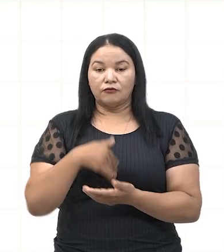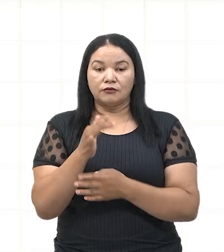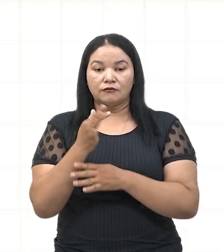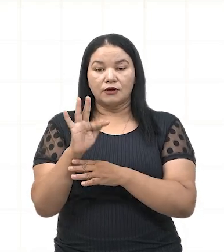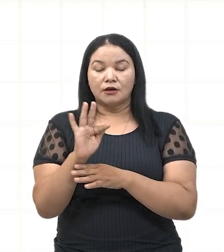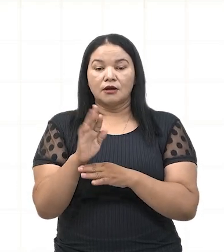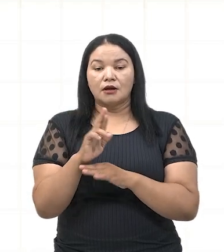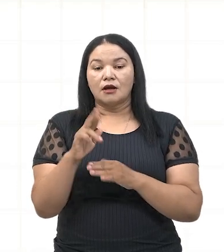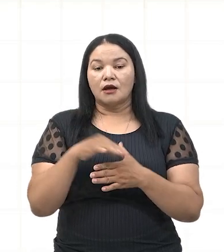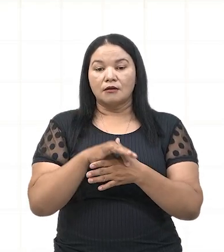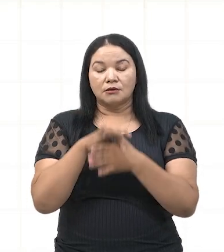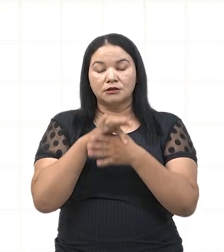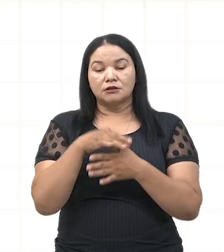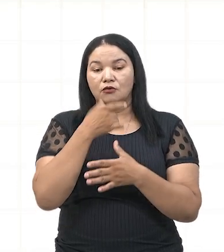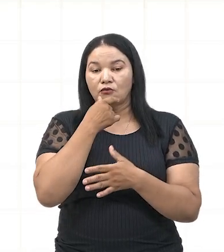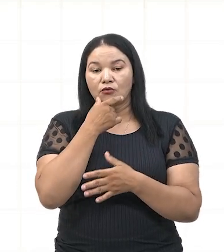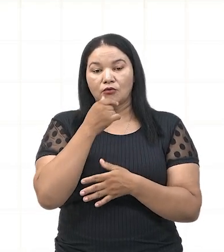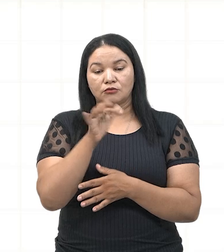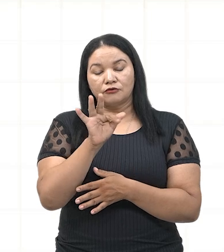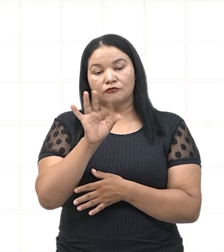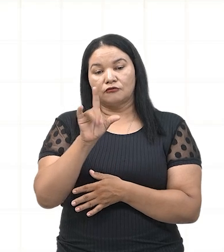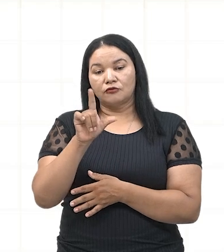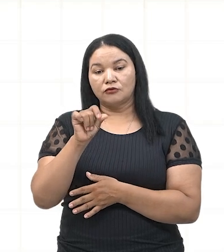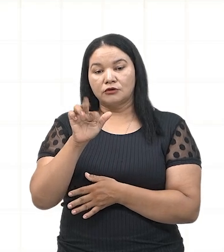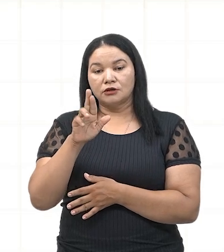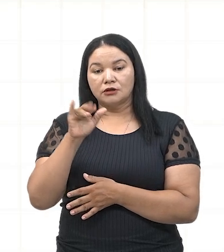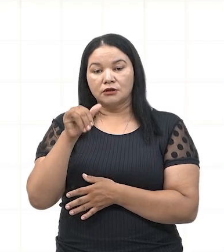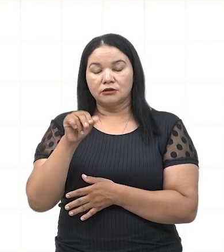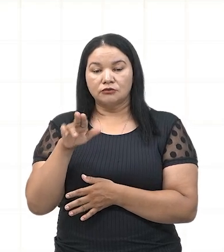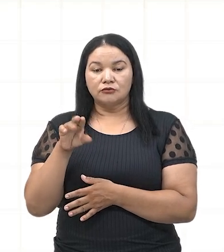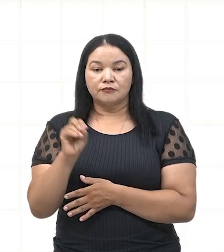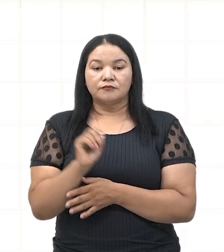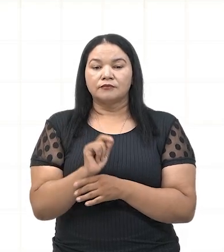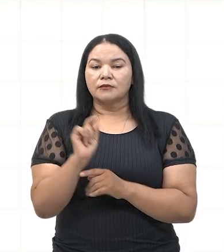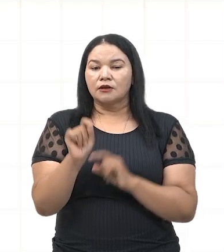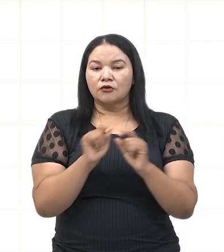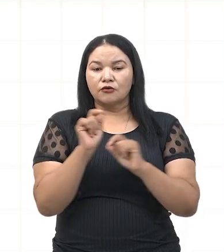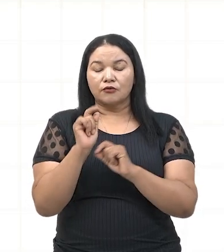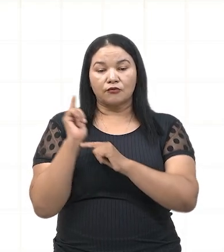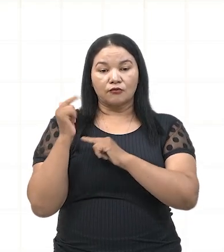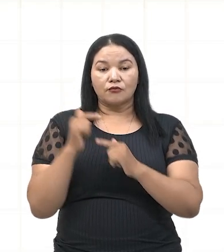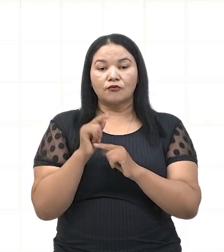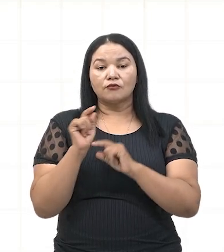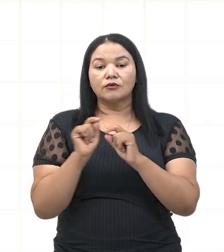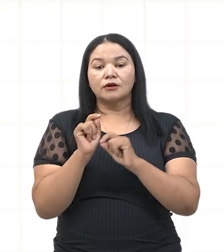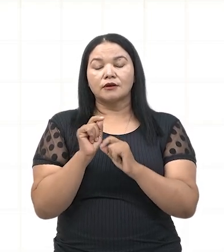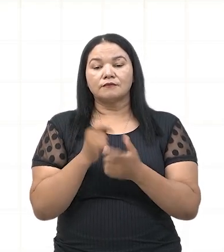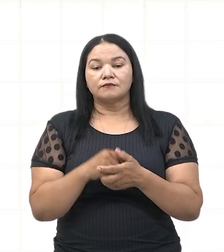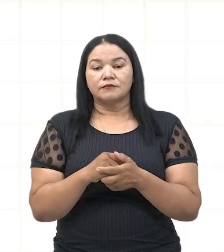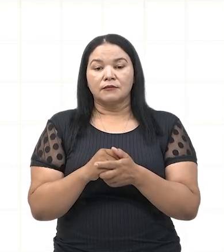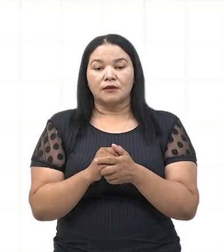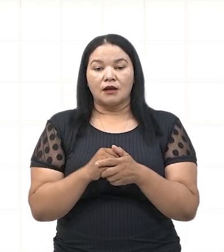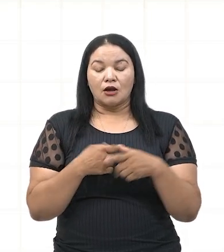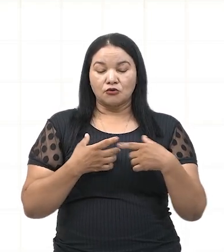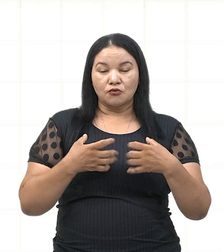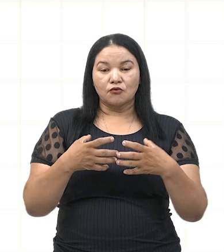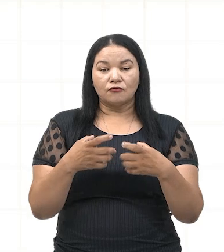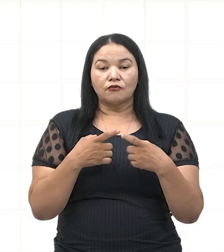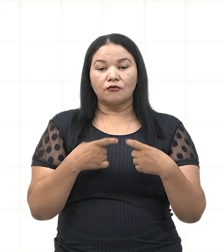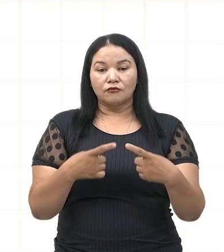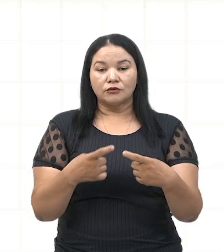por Floriano Peixoto. E qual foi o legado desta revolta? O conflito evidenciou as